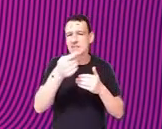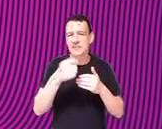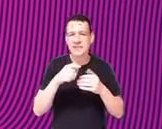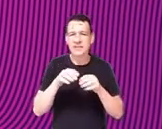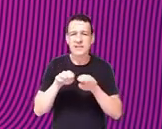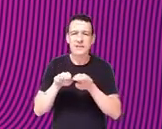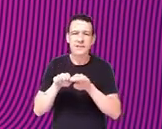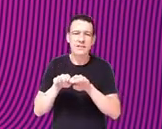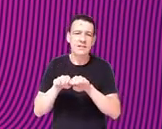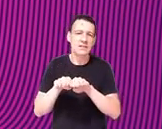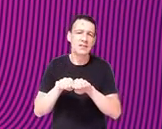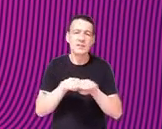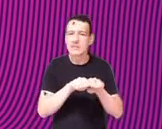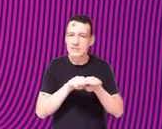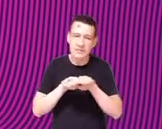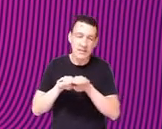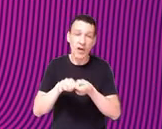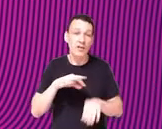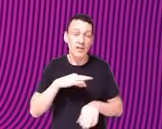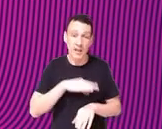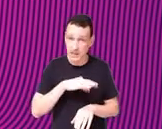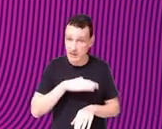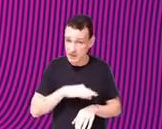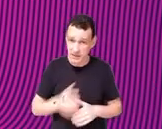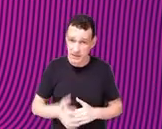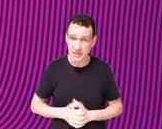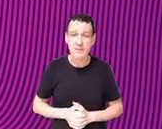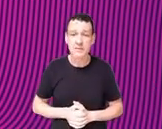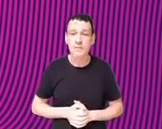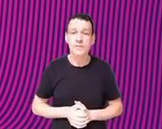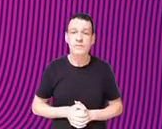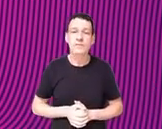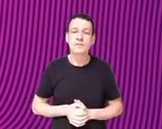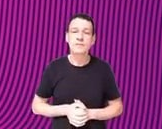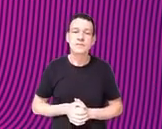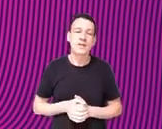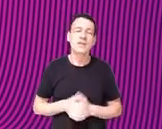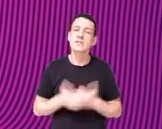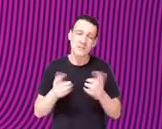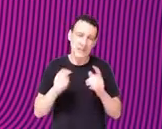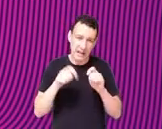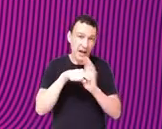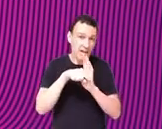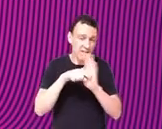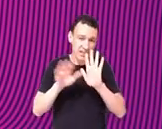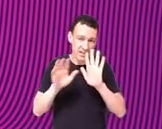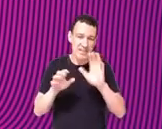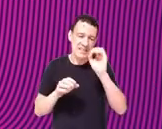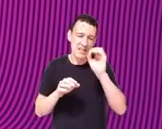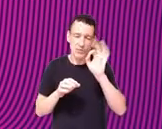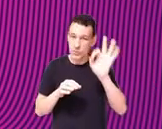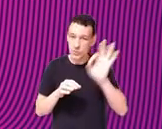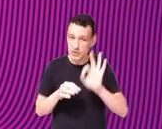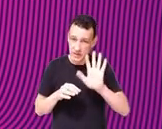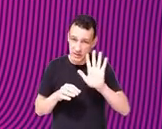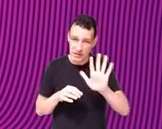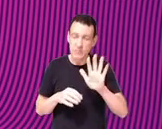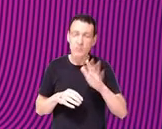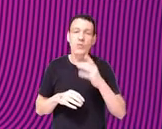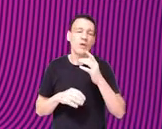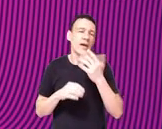nas rendas, e, portanto, permite avaliar desde 0% indica que há uma